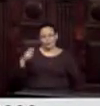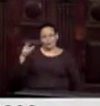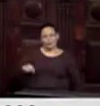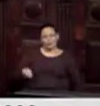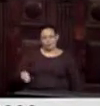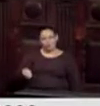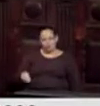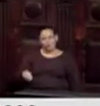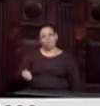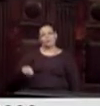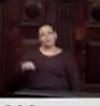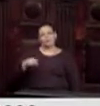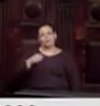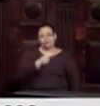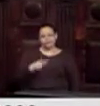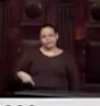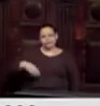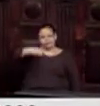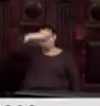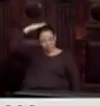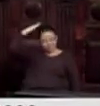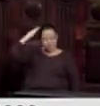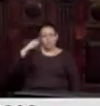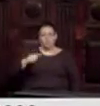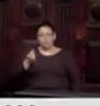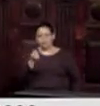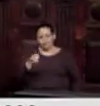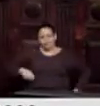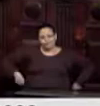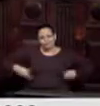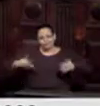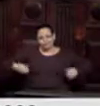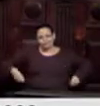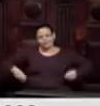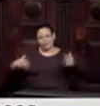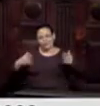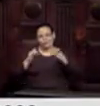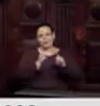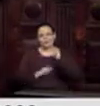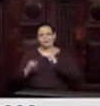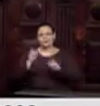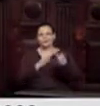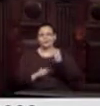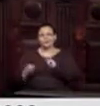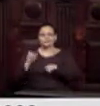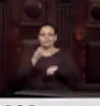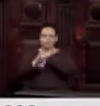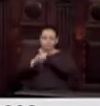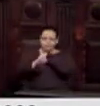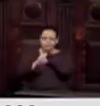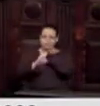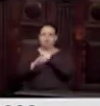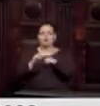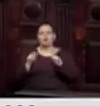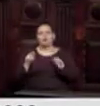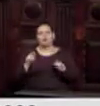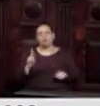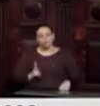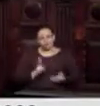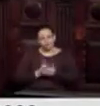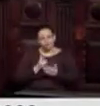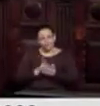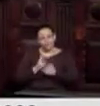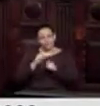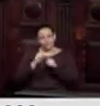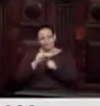Temer, gastando rios de dinheiro para fazer uma propaganda enganosa. Aliás, o mesmo que fez o